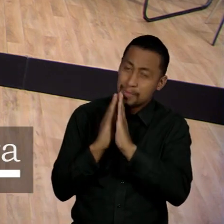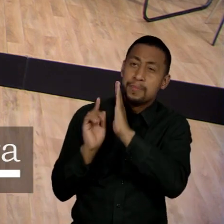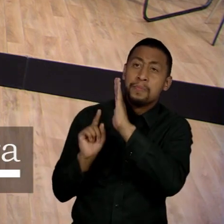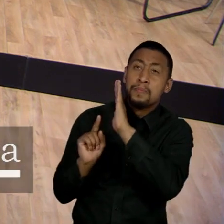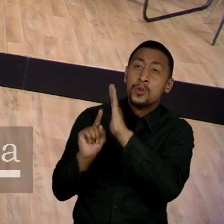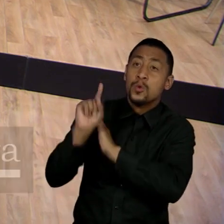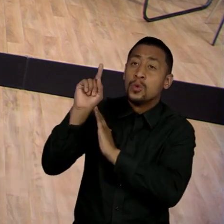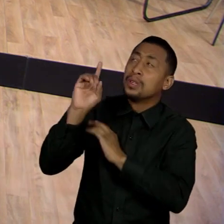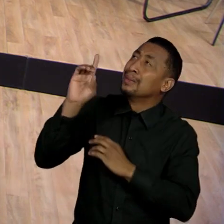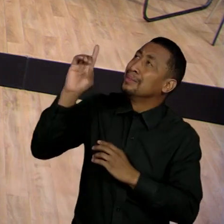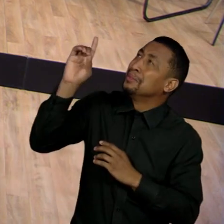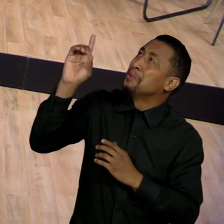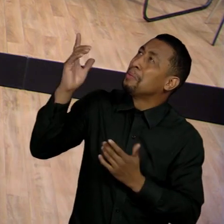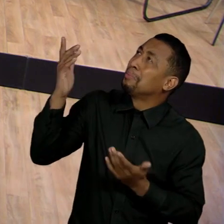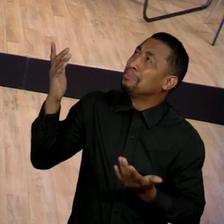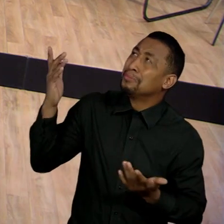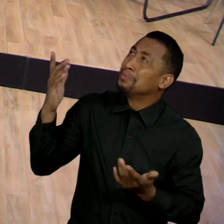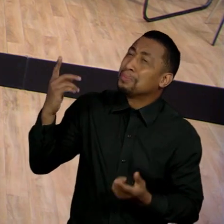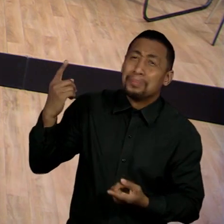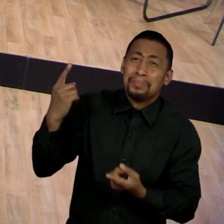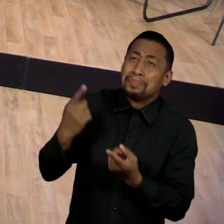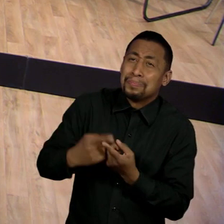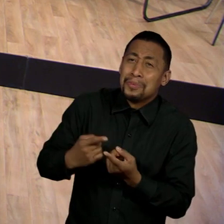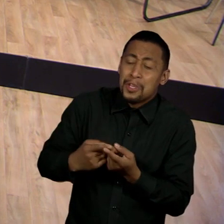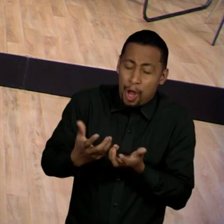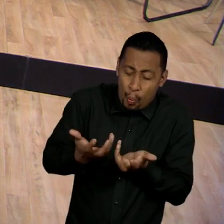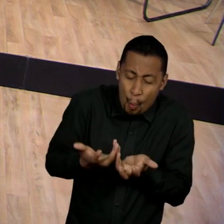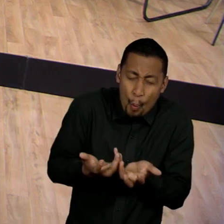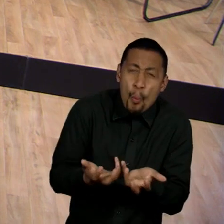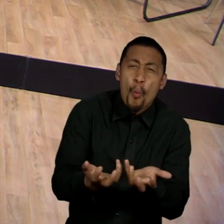céu, ai, por que tamanha